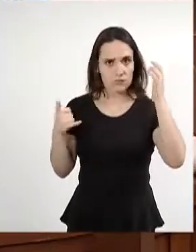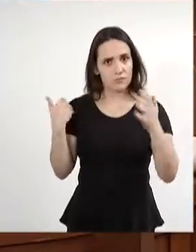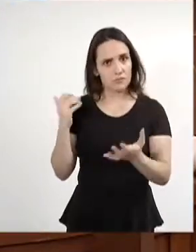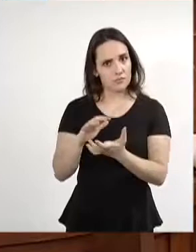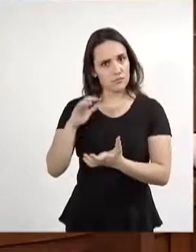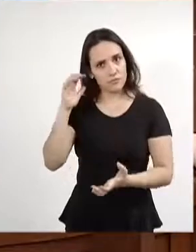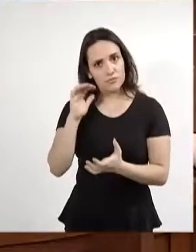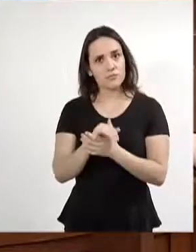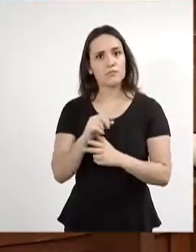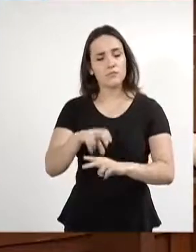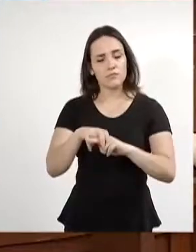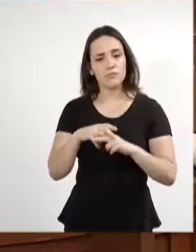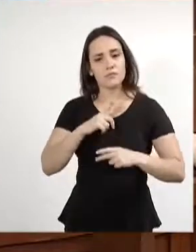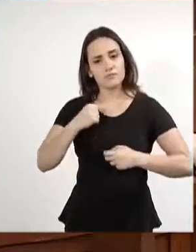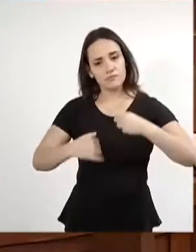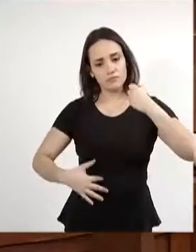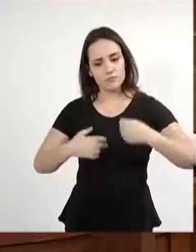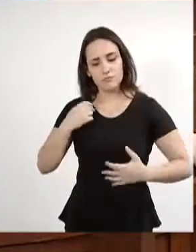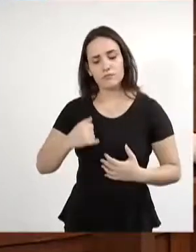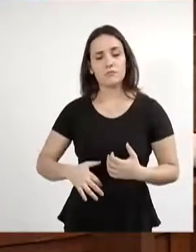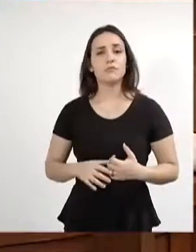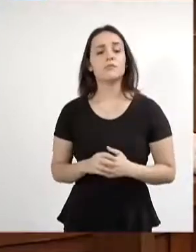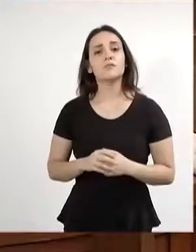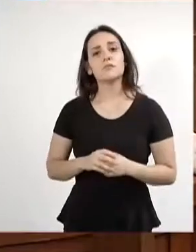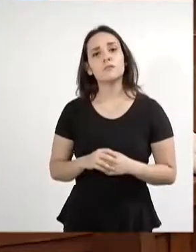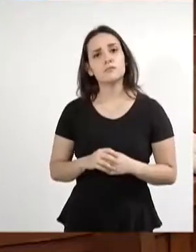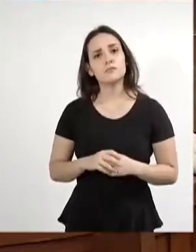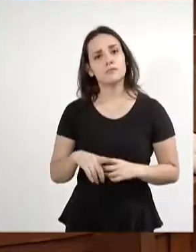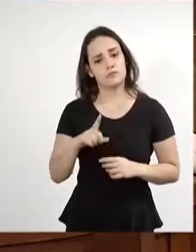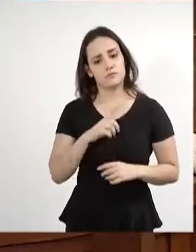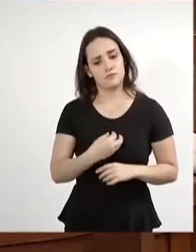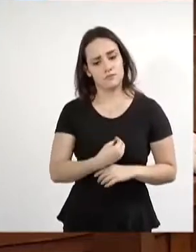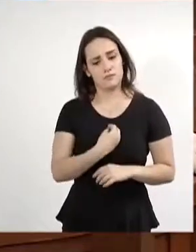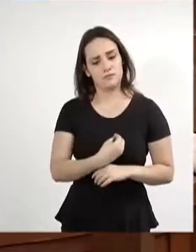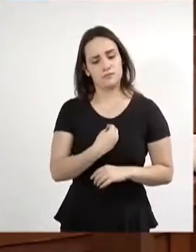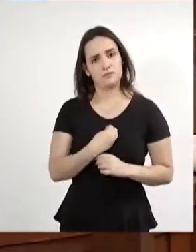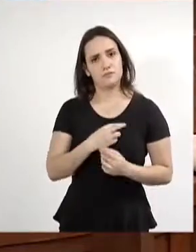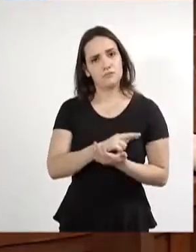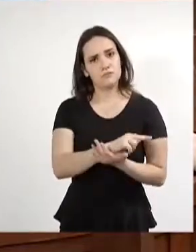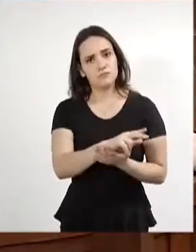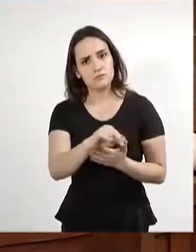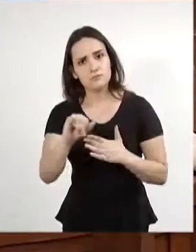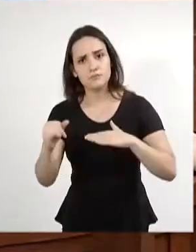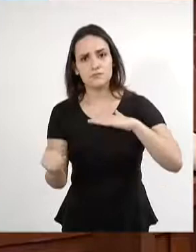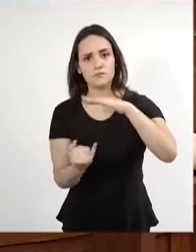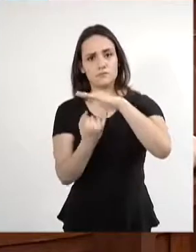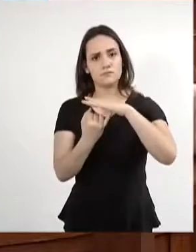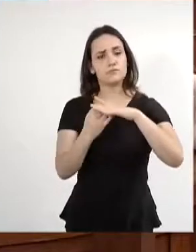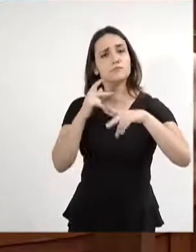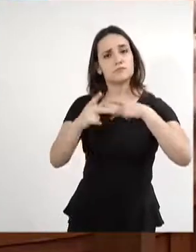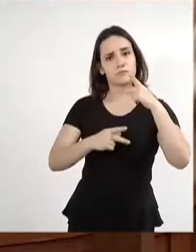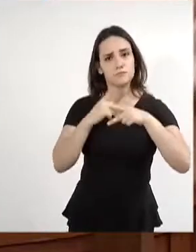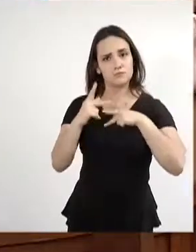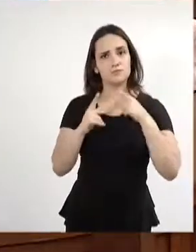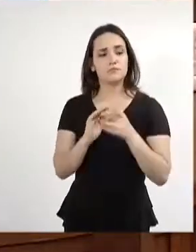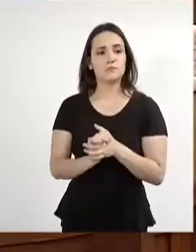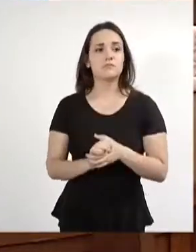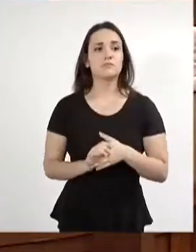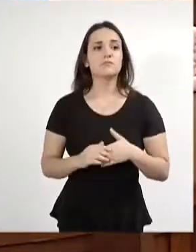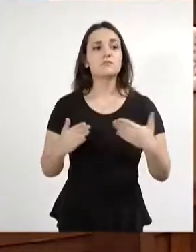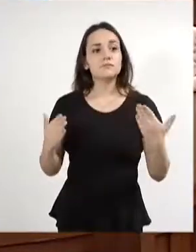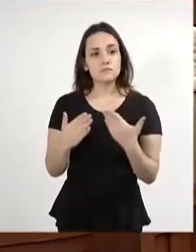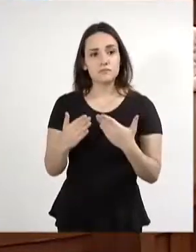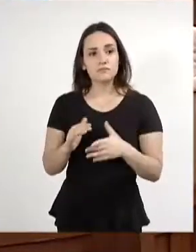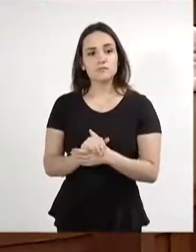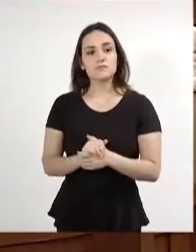esses relatos, tivemos a participação de várias entidades que se manifestaram, e hoje